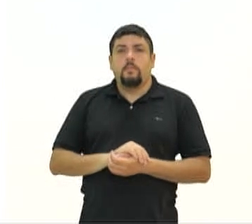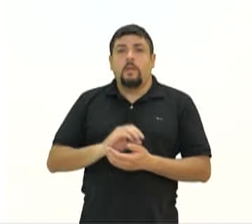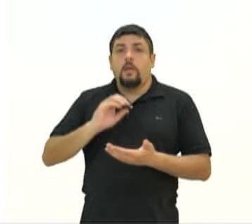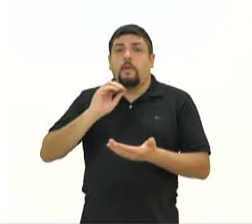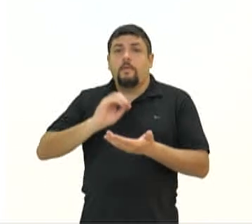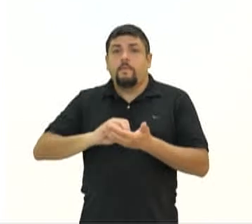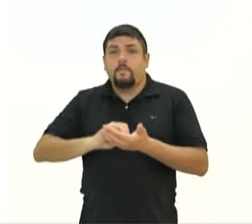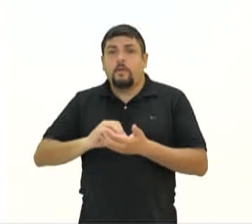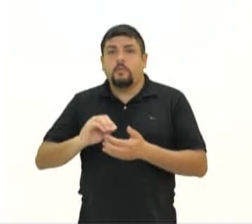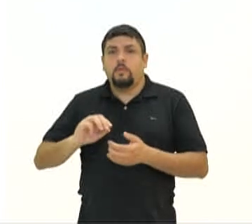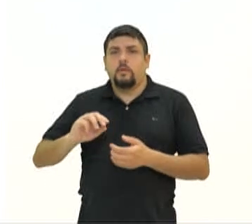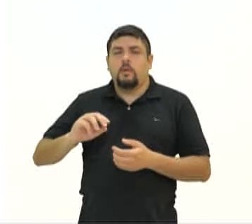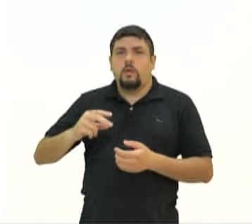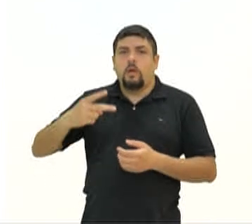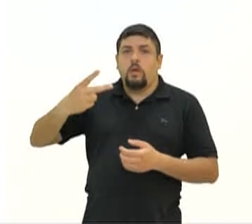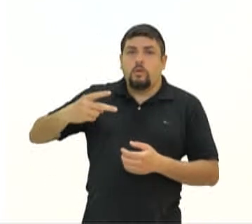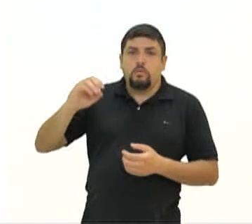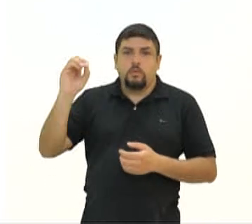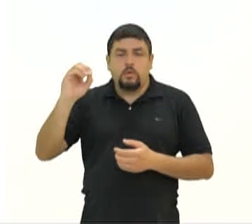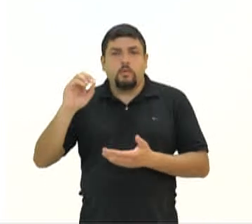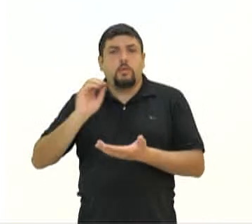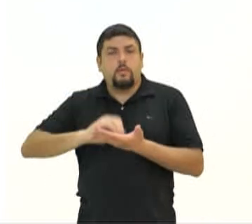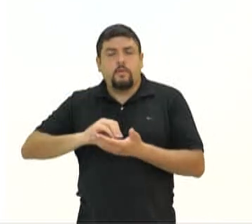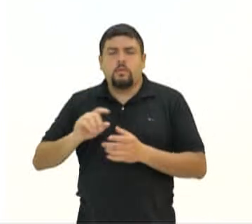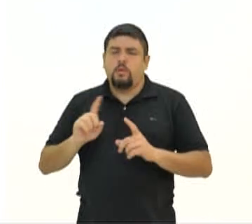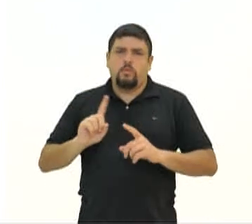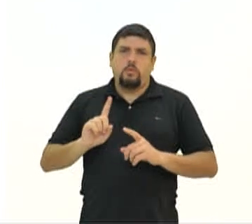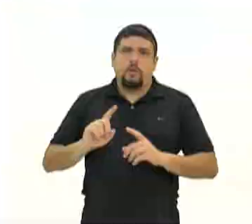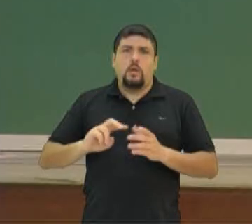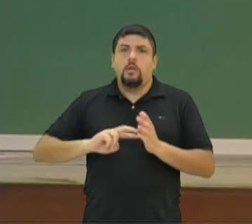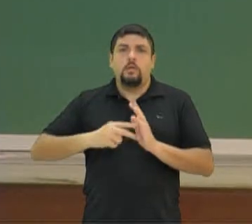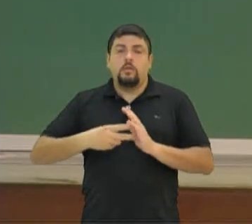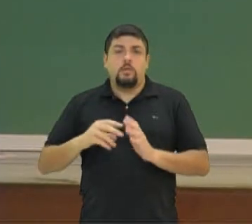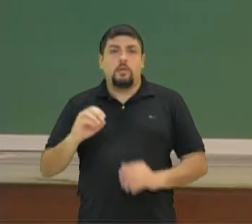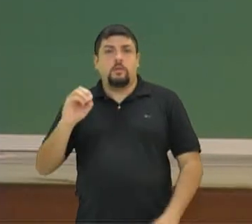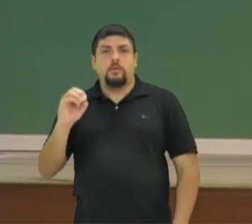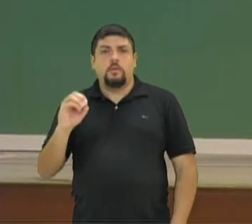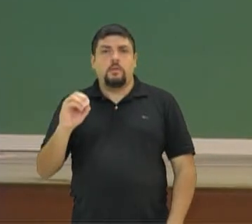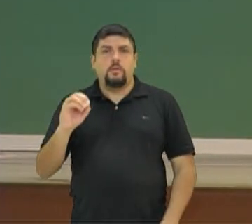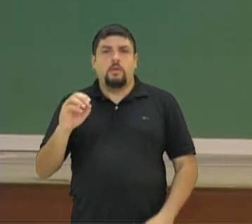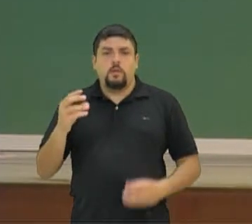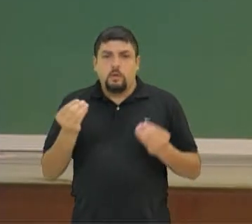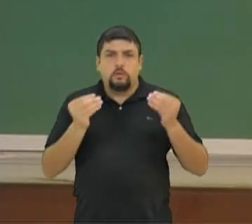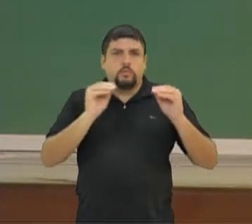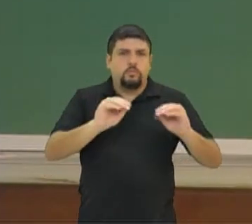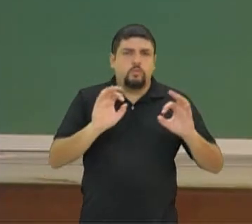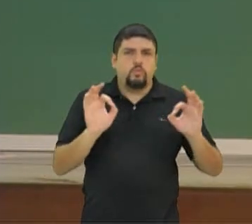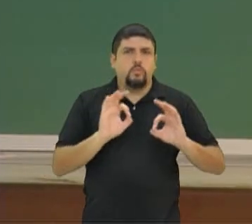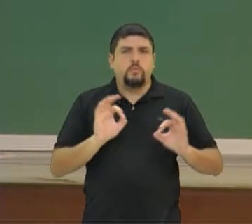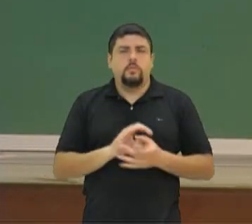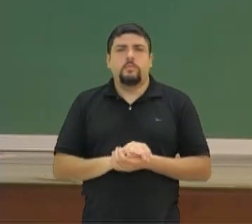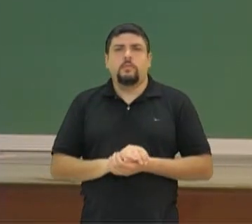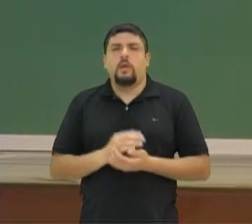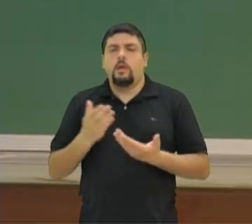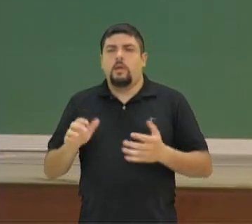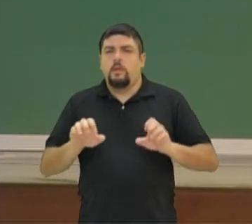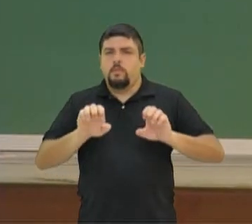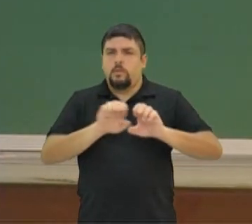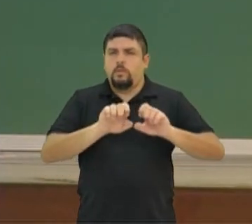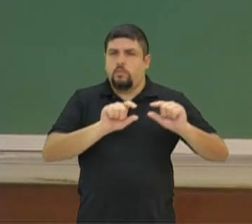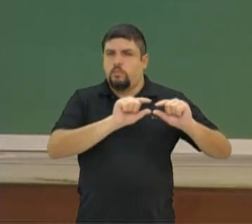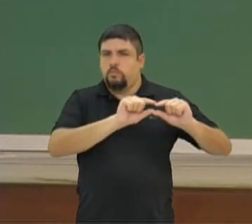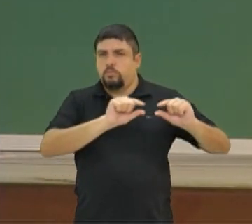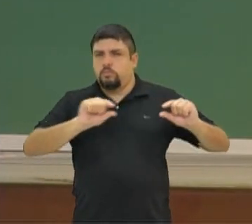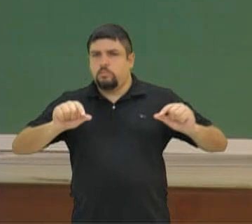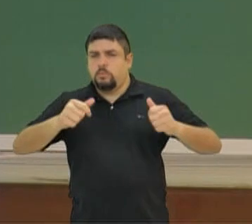falta o grau 1. Não é que falta, é que o coeficiente dele é 0. Por isso que ele não está ali citado. Então essa é uma estrutura de construção do